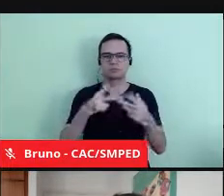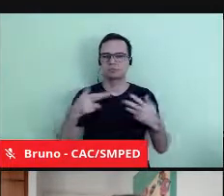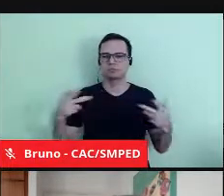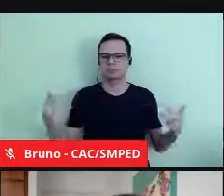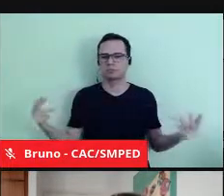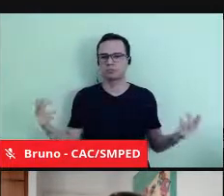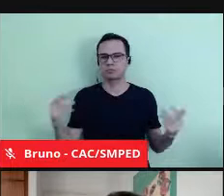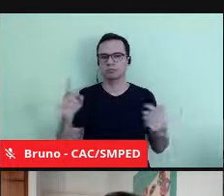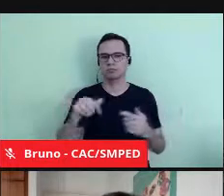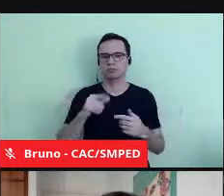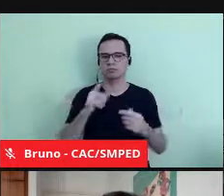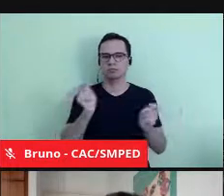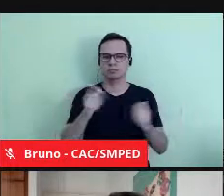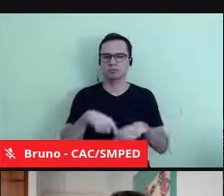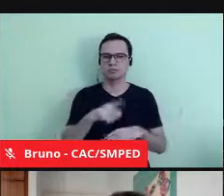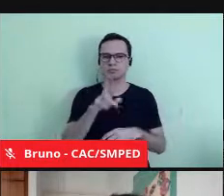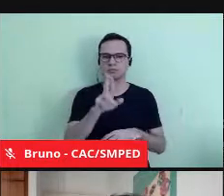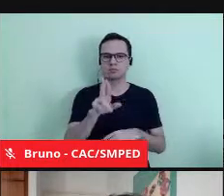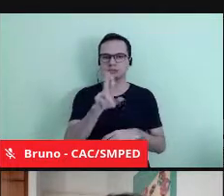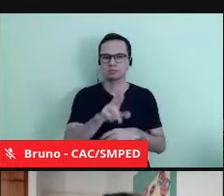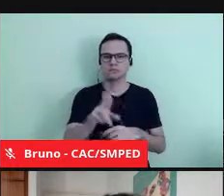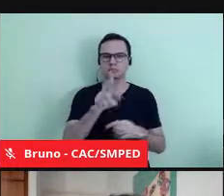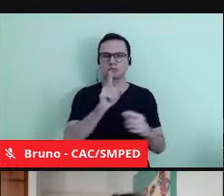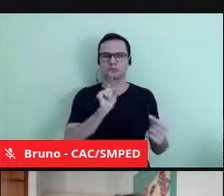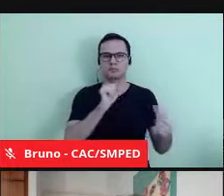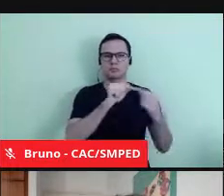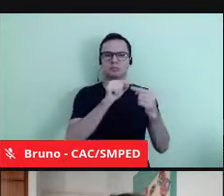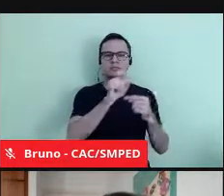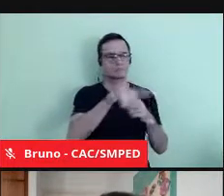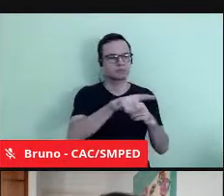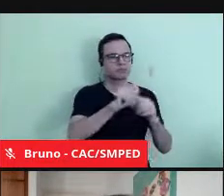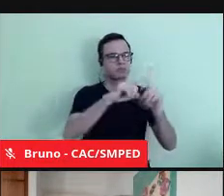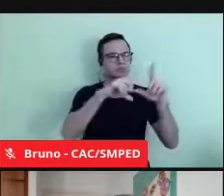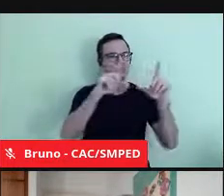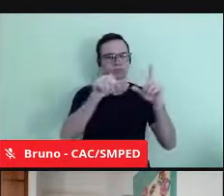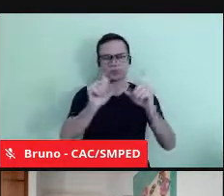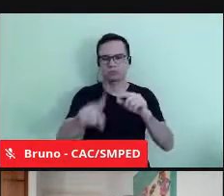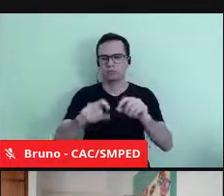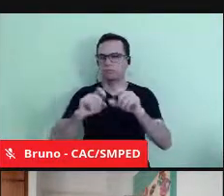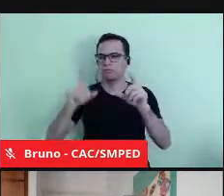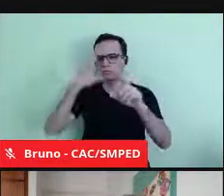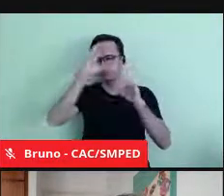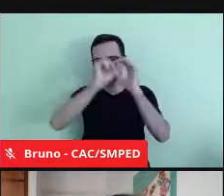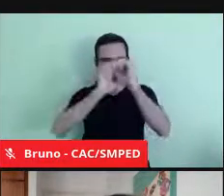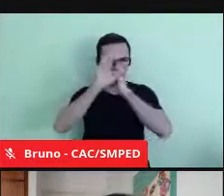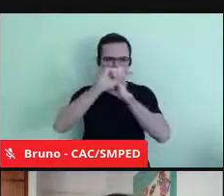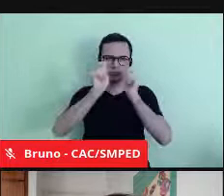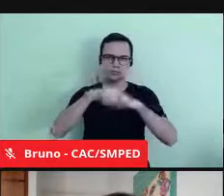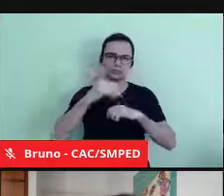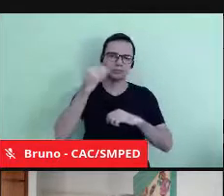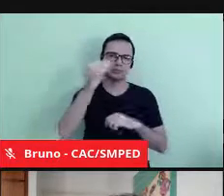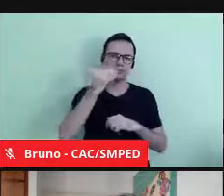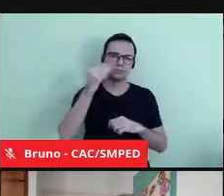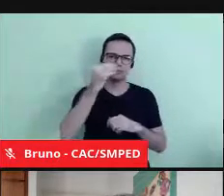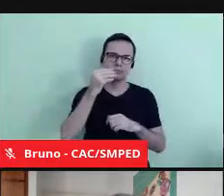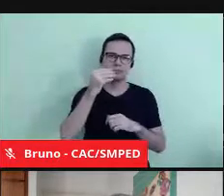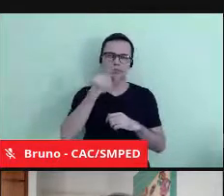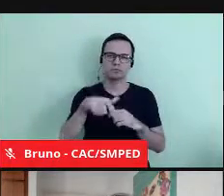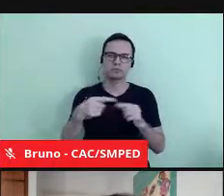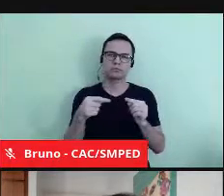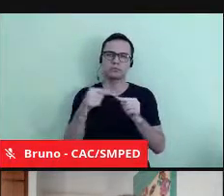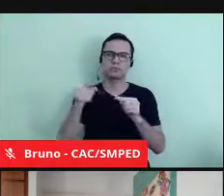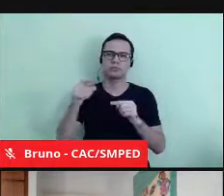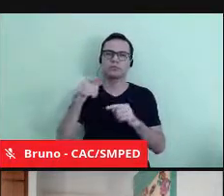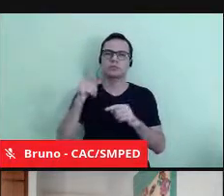de dispositivos que interagem, que o visitante interage e cria essa experiência com as narrativas que o museu